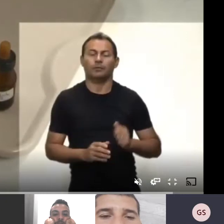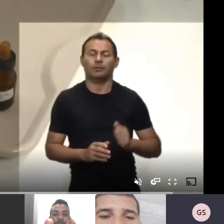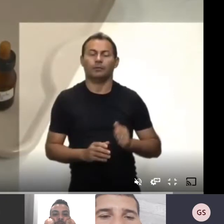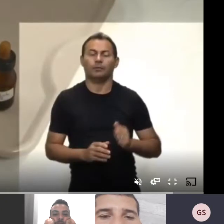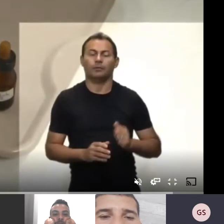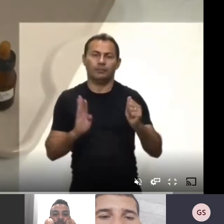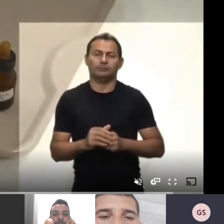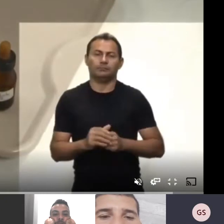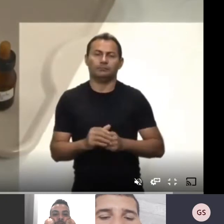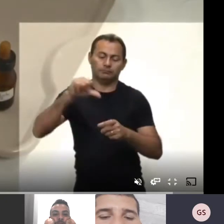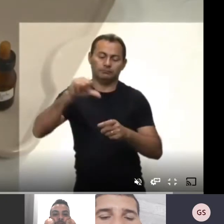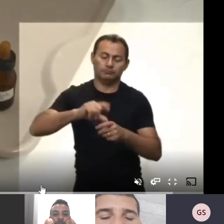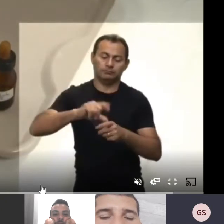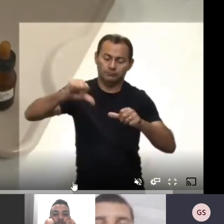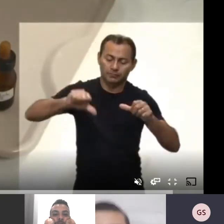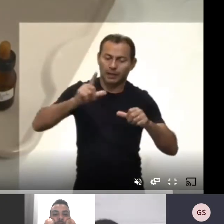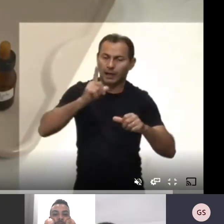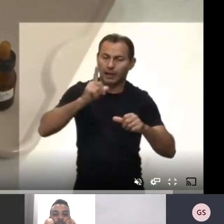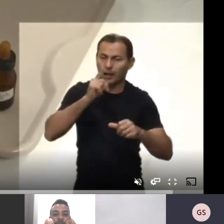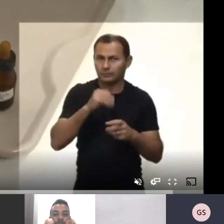com o becker B.